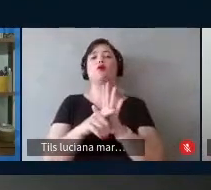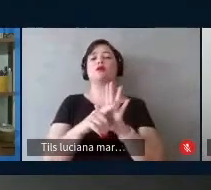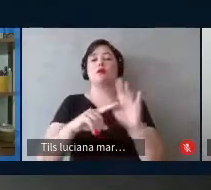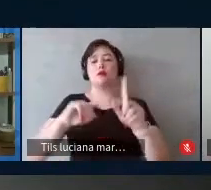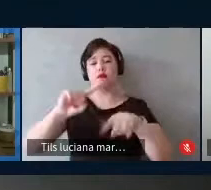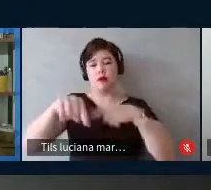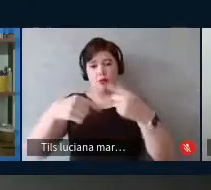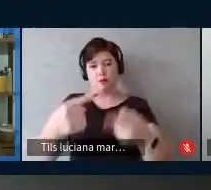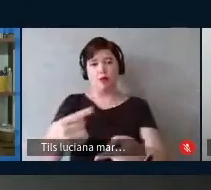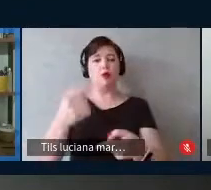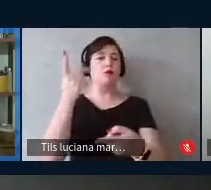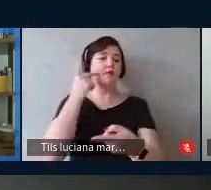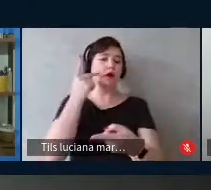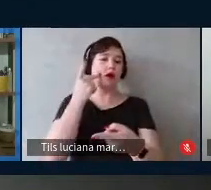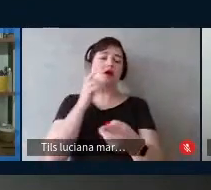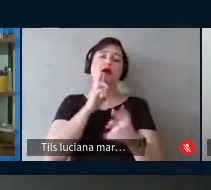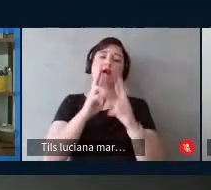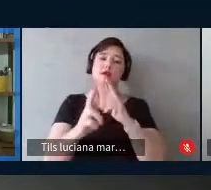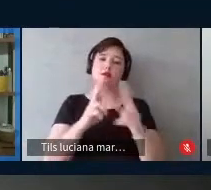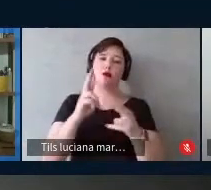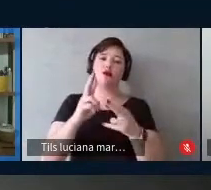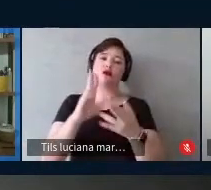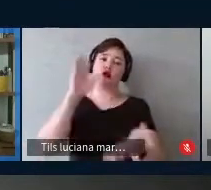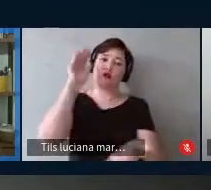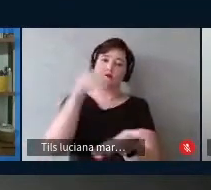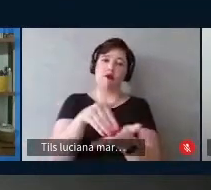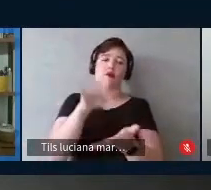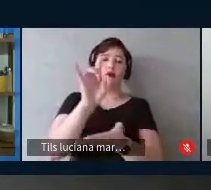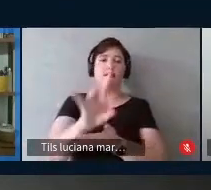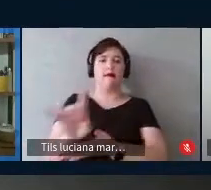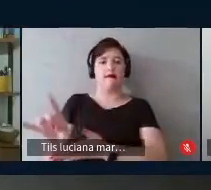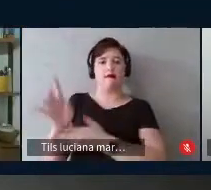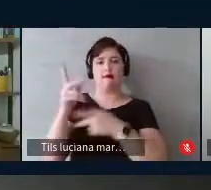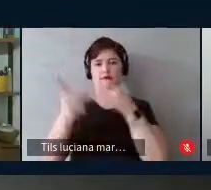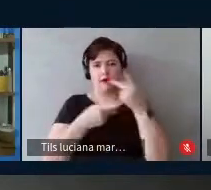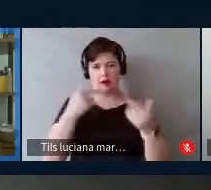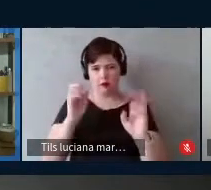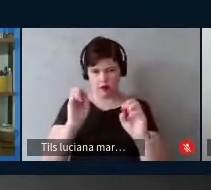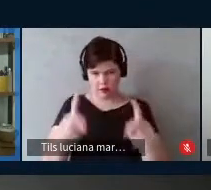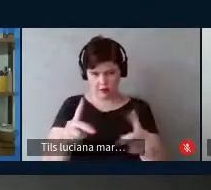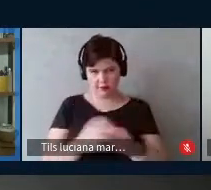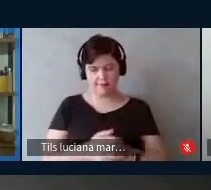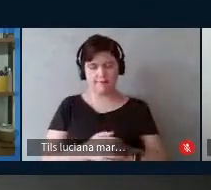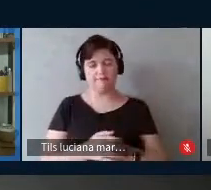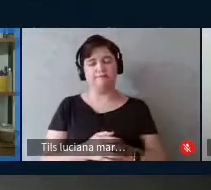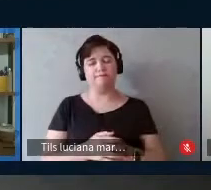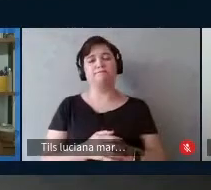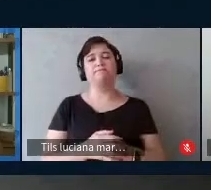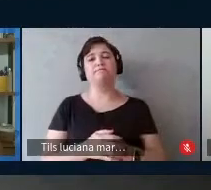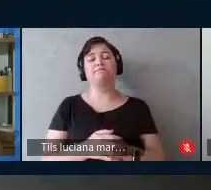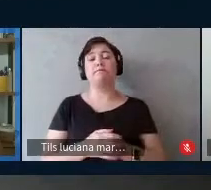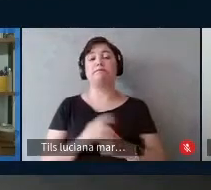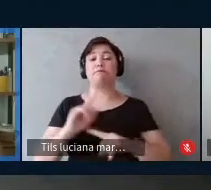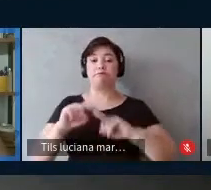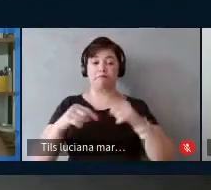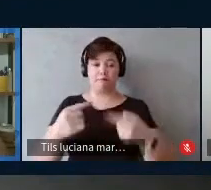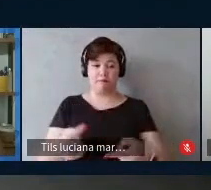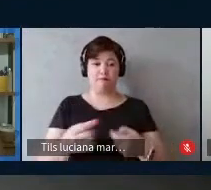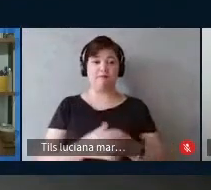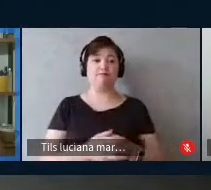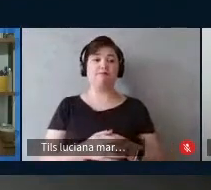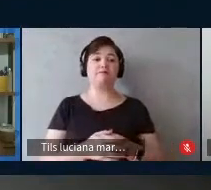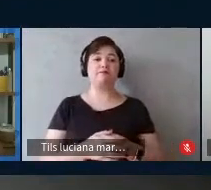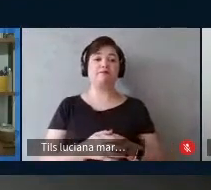o Pierre responde em bloco no final de cada intervenção. E depois disso, então, quando